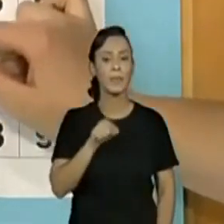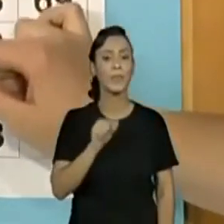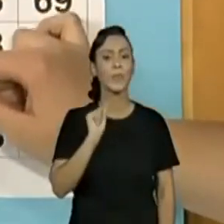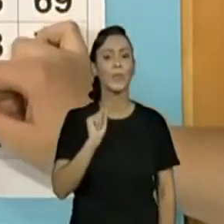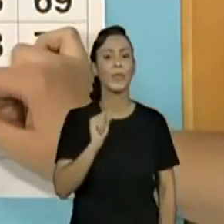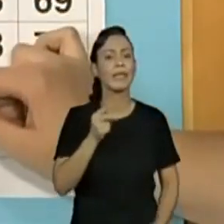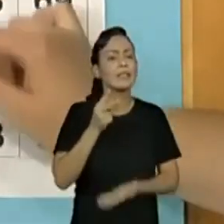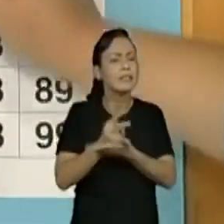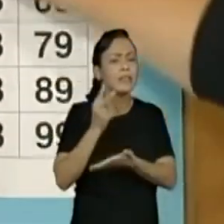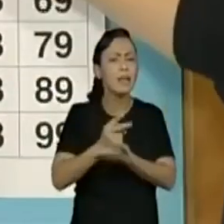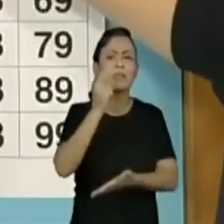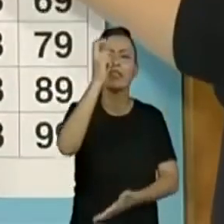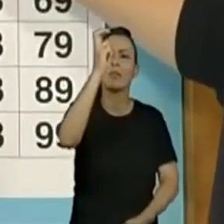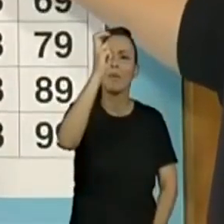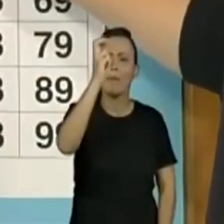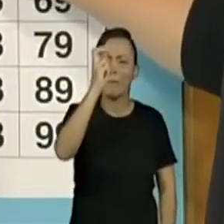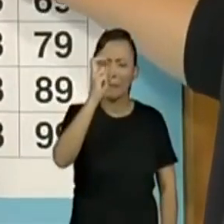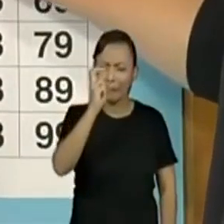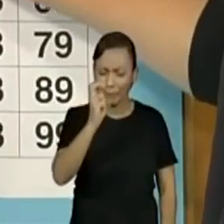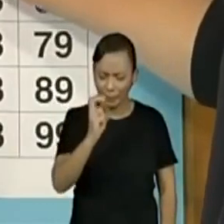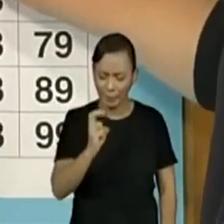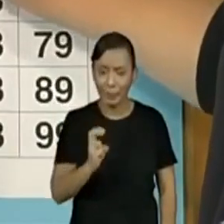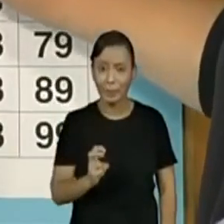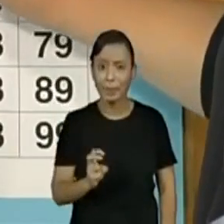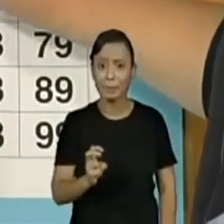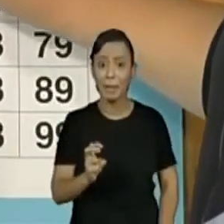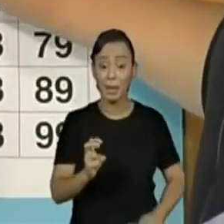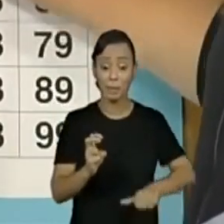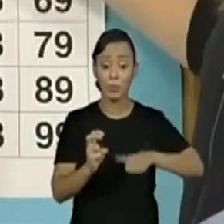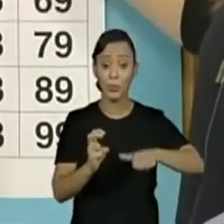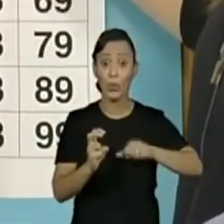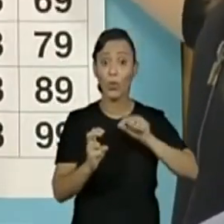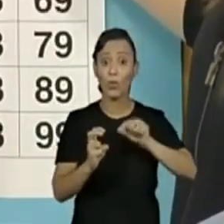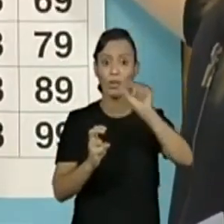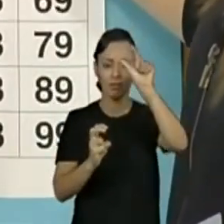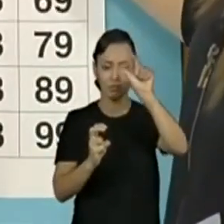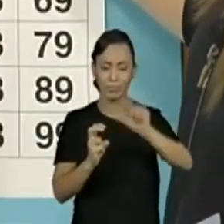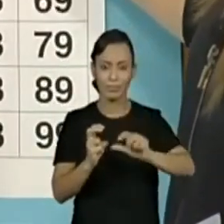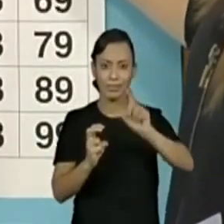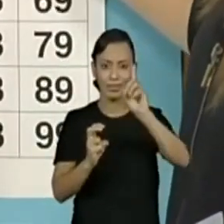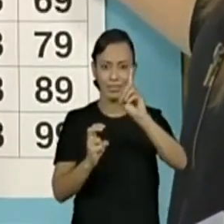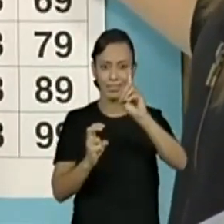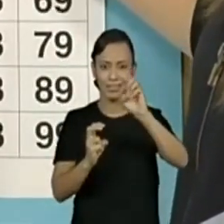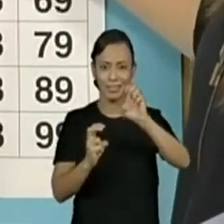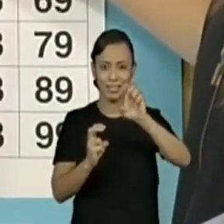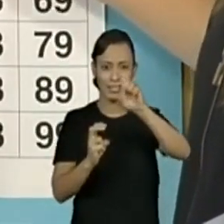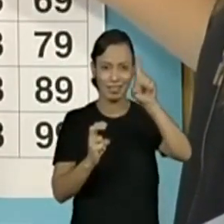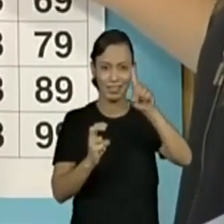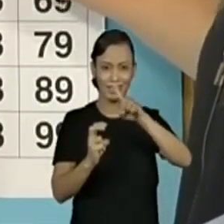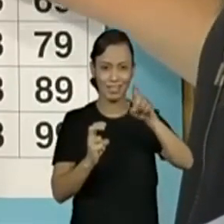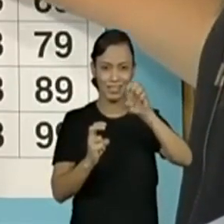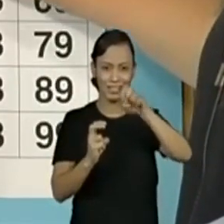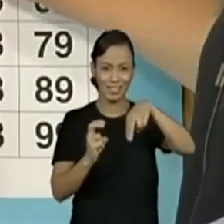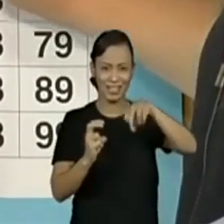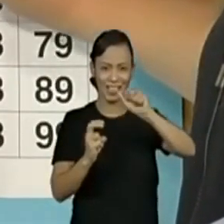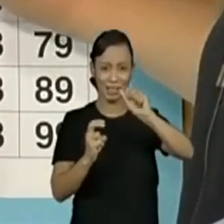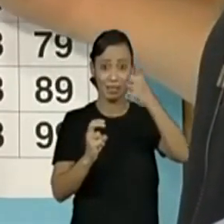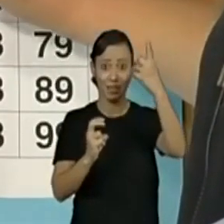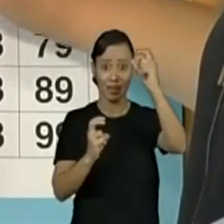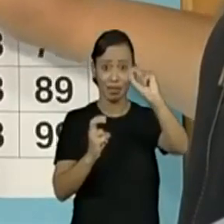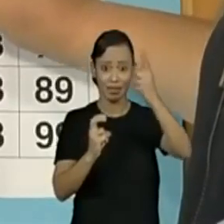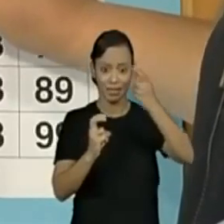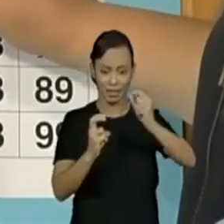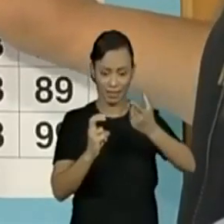continua a mesma, o que mudou foram apenas as dezenas. Então eu tenho uma dezena, duas, três,